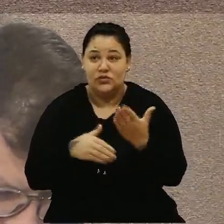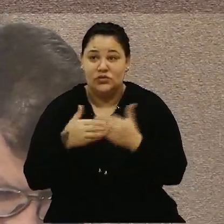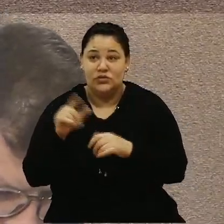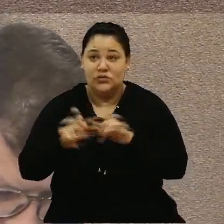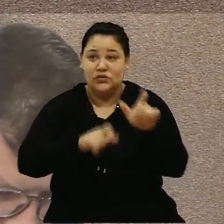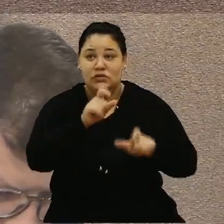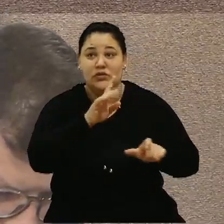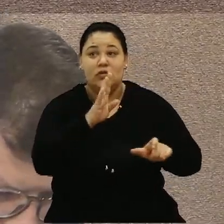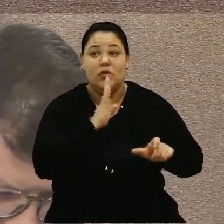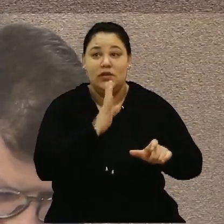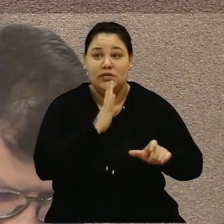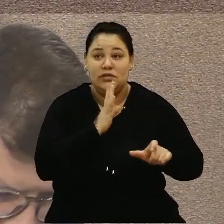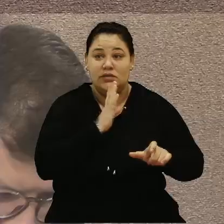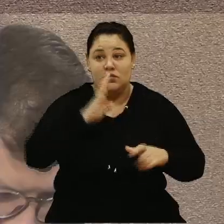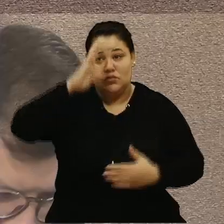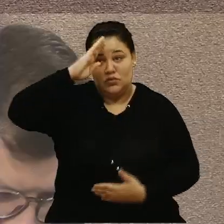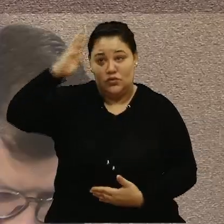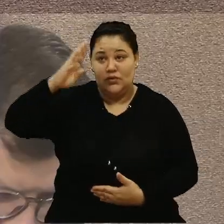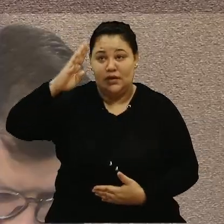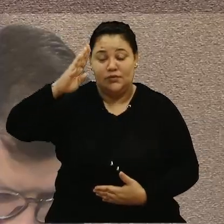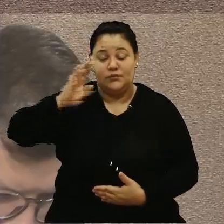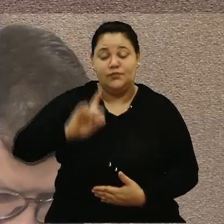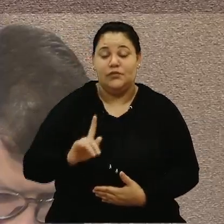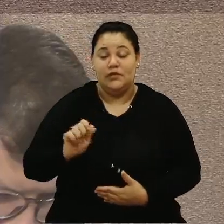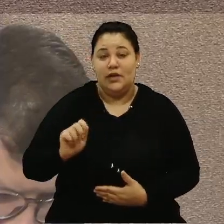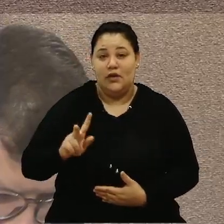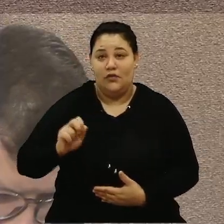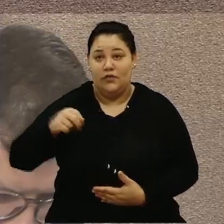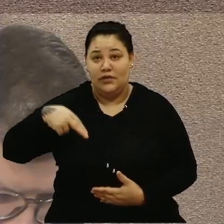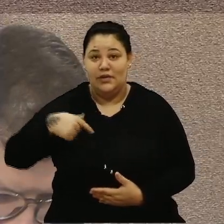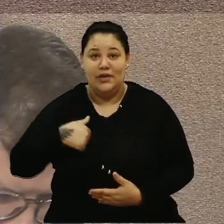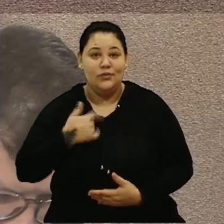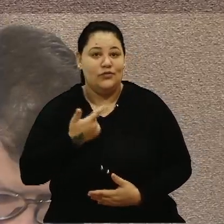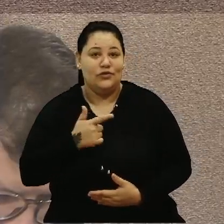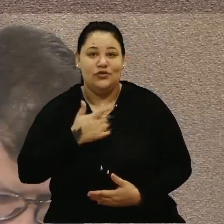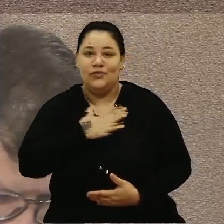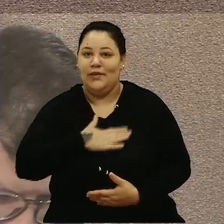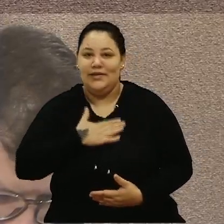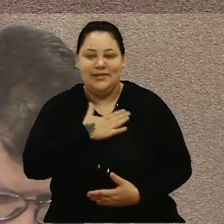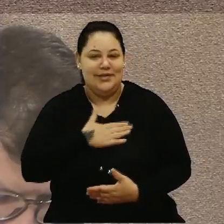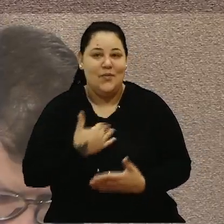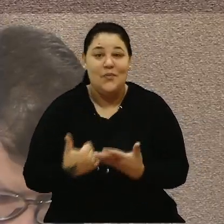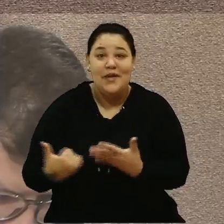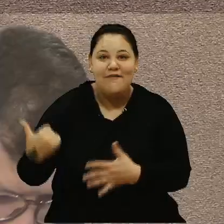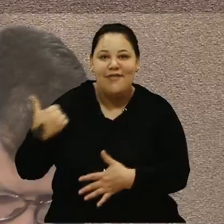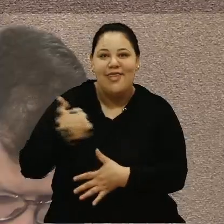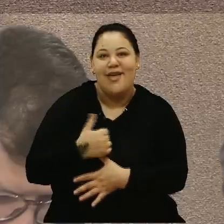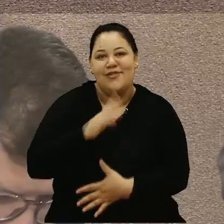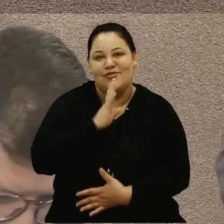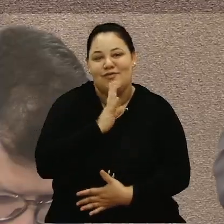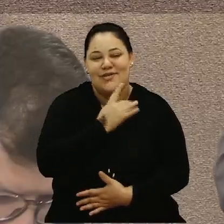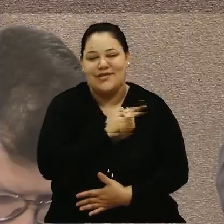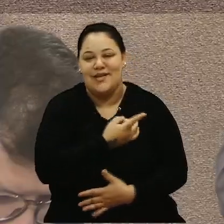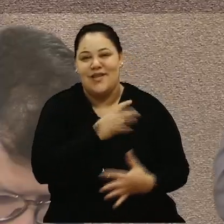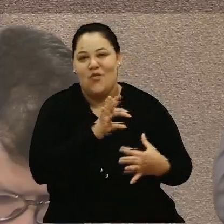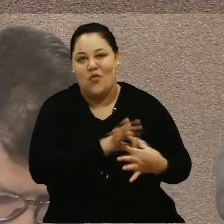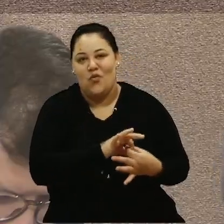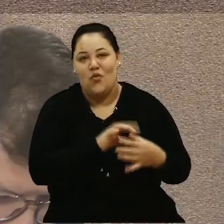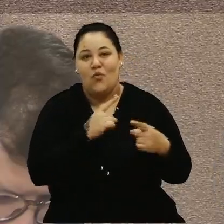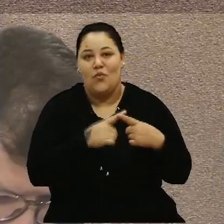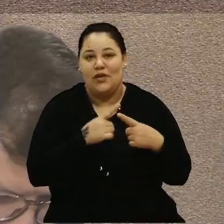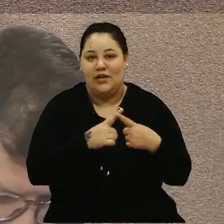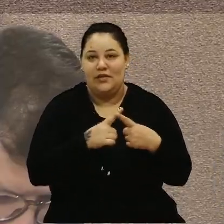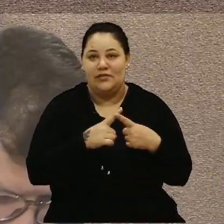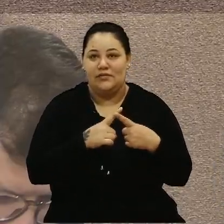conheciam o soldado Galvão. Eu não tive o prazer e o privilégio de conhecê-lo, porque eu estava servindo a